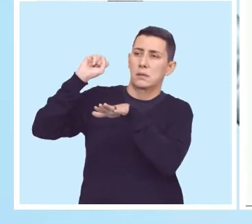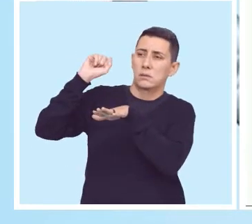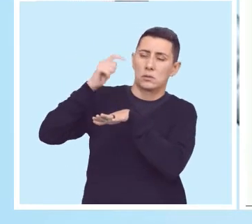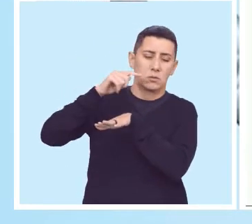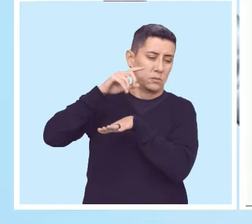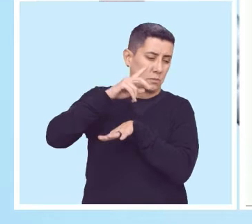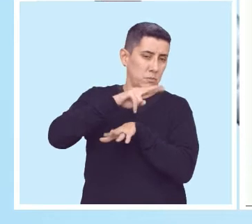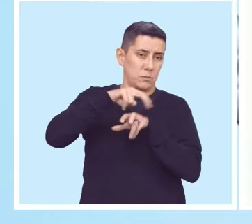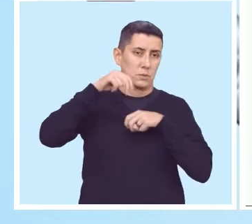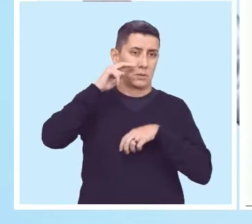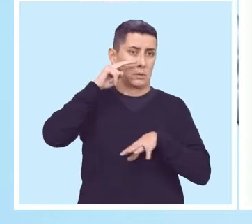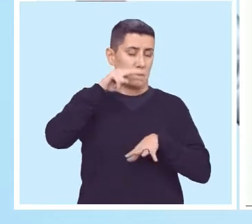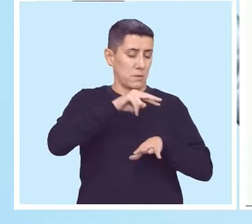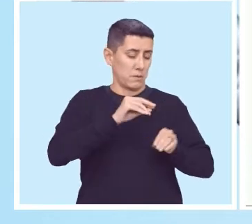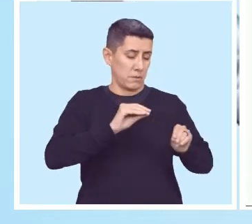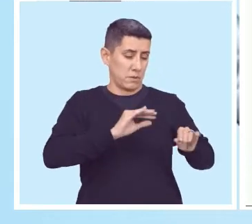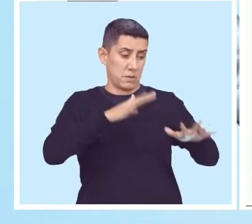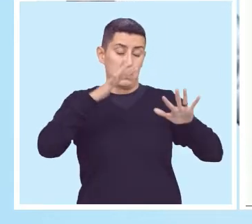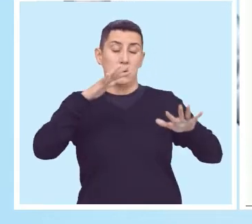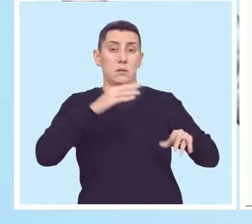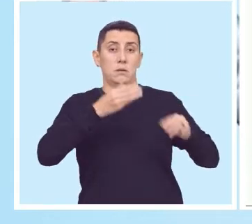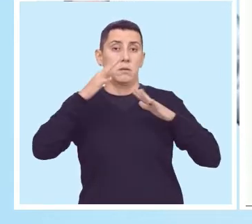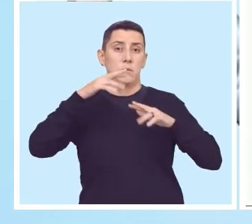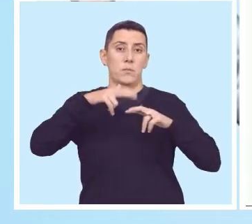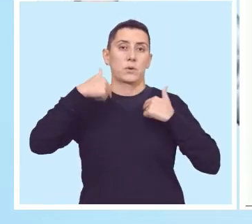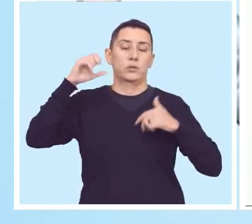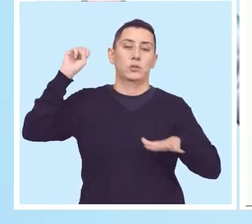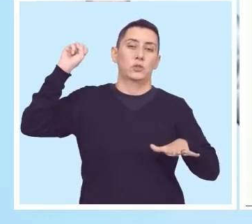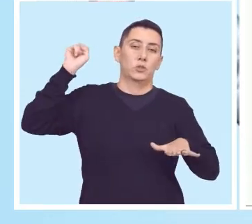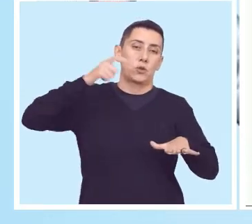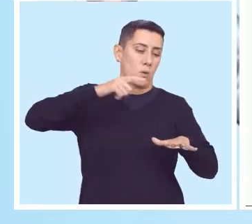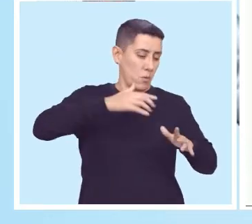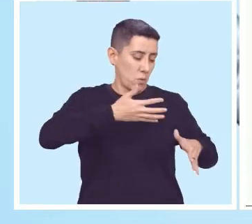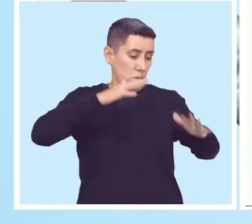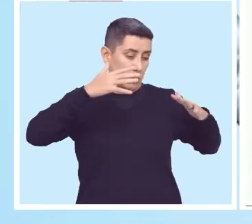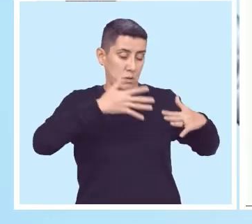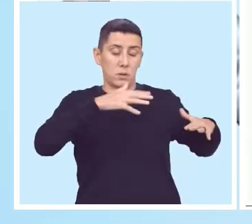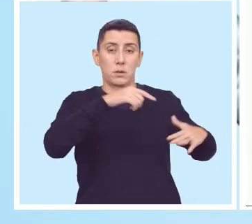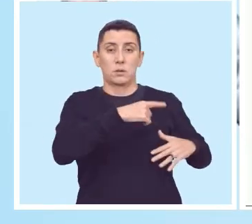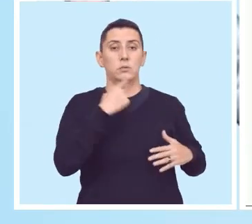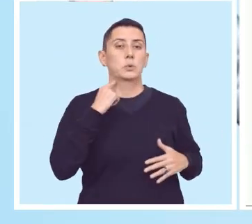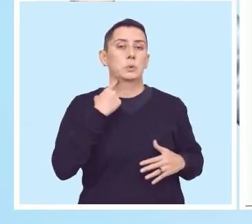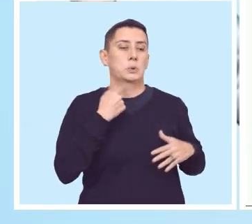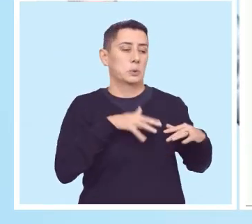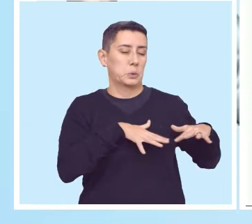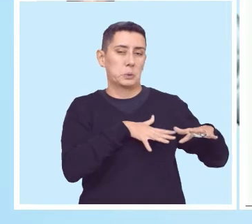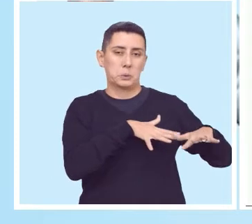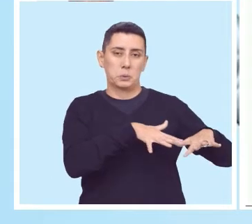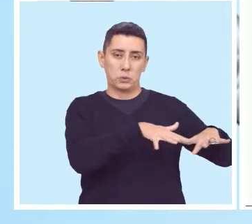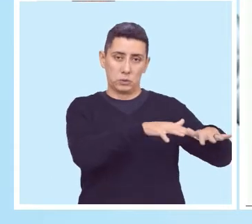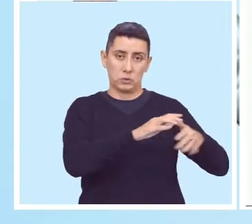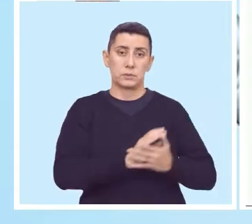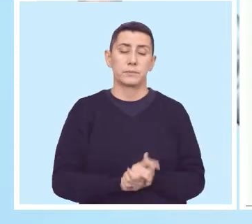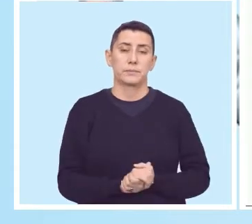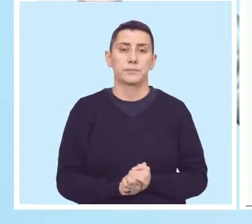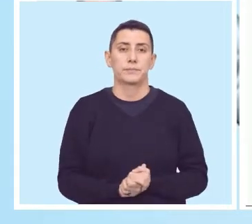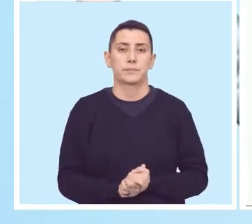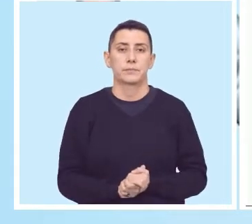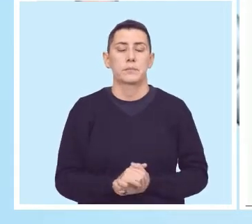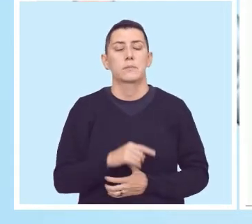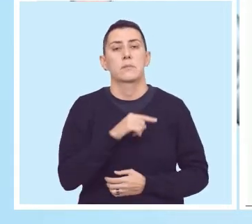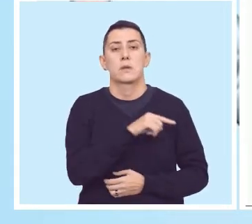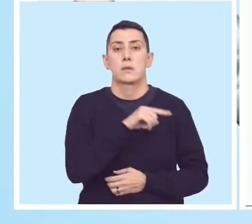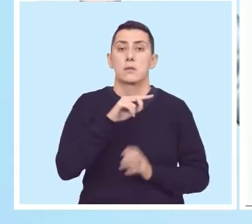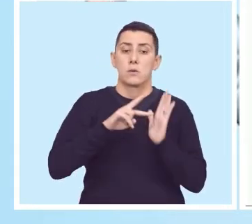incidência dos raios luminosos. Então, esse dataset ele foi constituído, ele foi criado de tal forma a ter uma boa